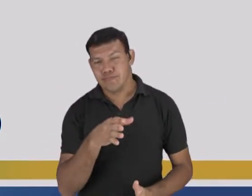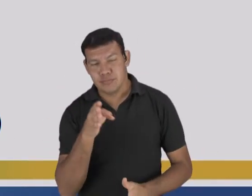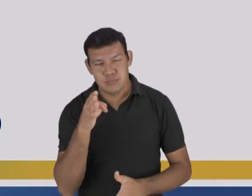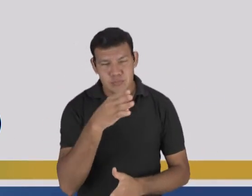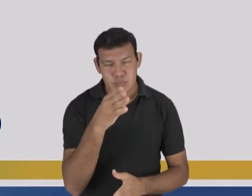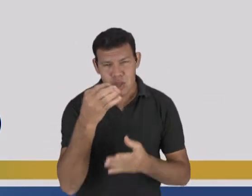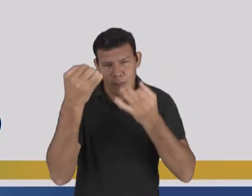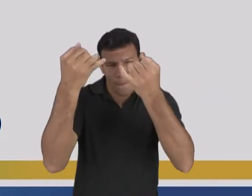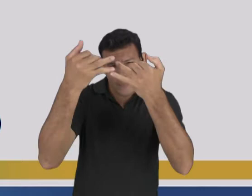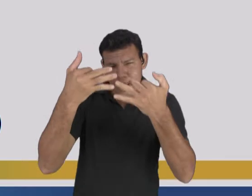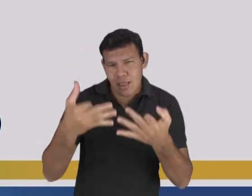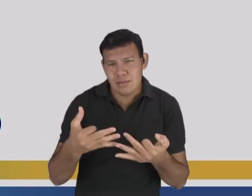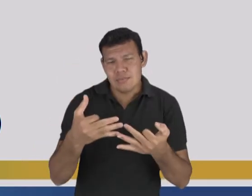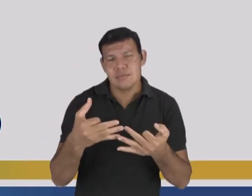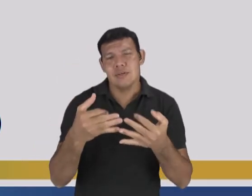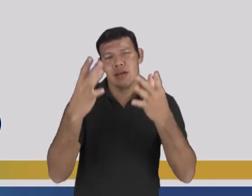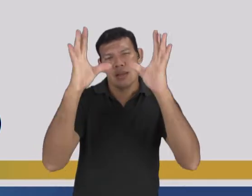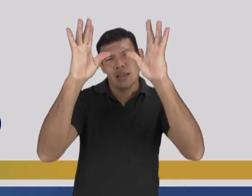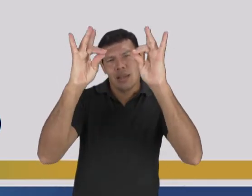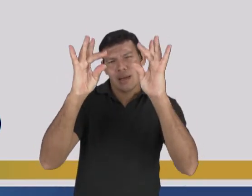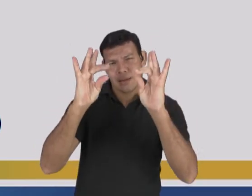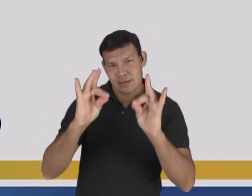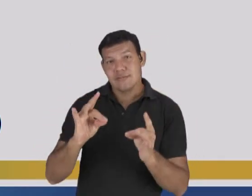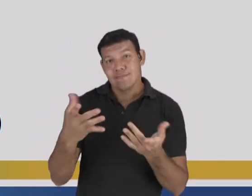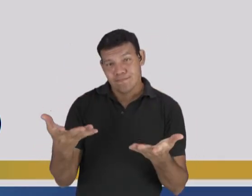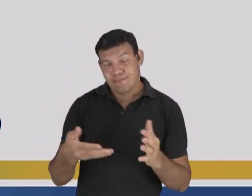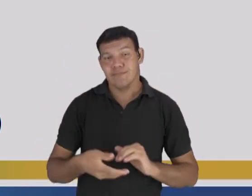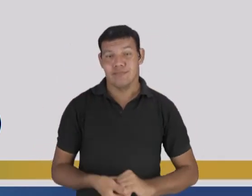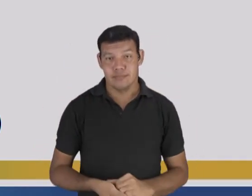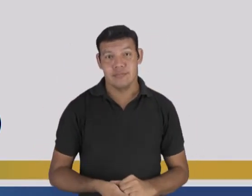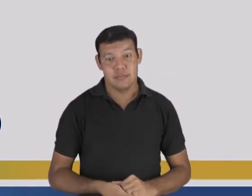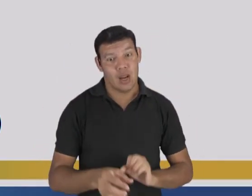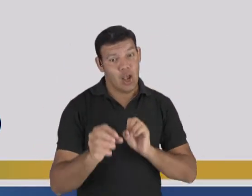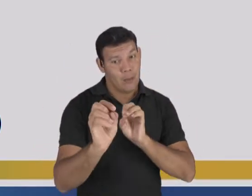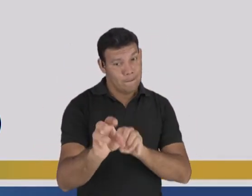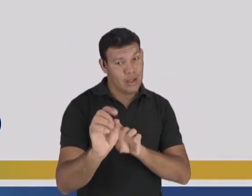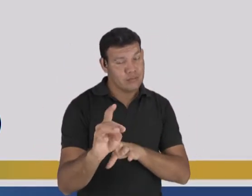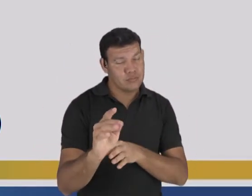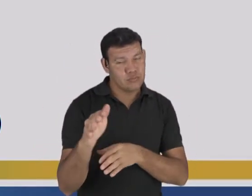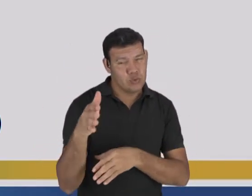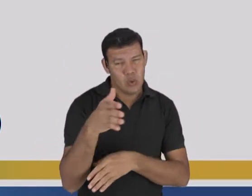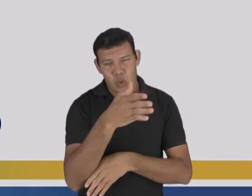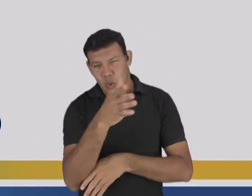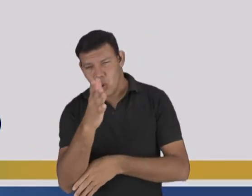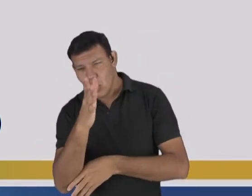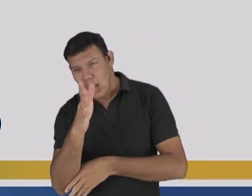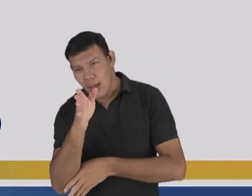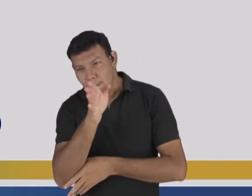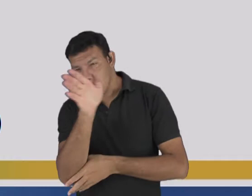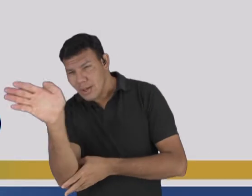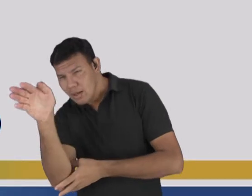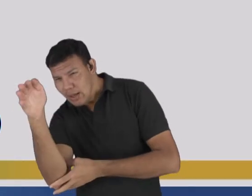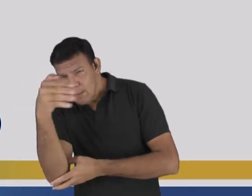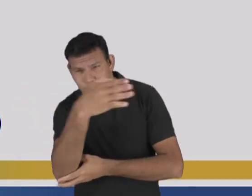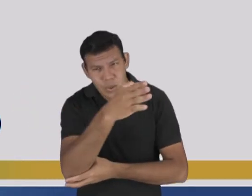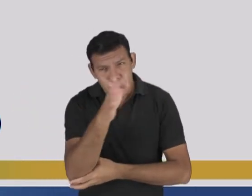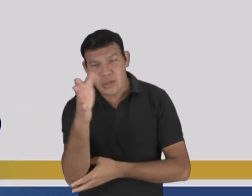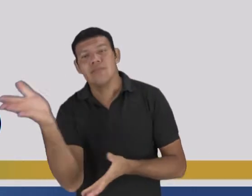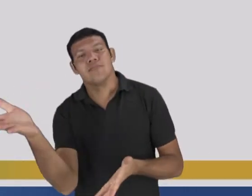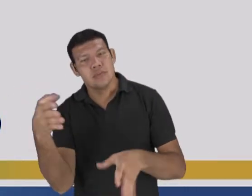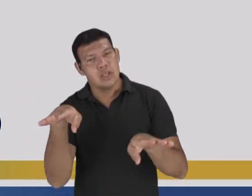chegar ao centro. Então, os termos que eu uso para ensinar esse deslocamento também é chamado direção em